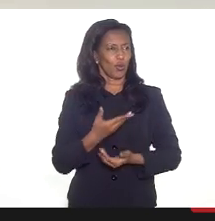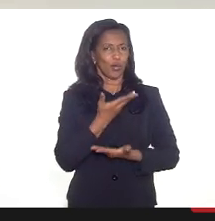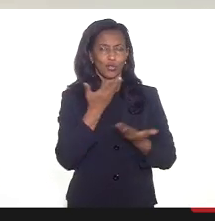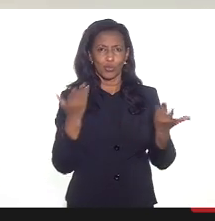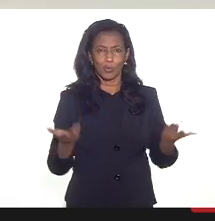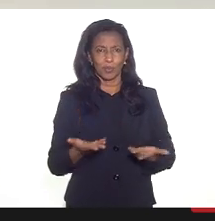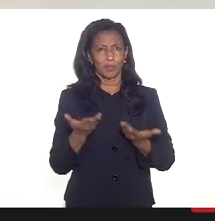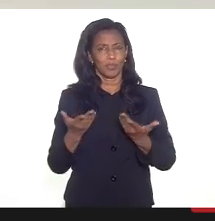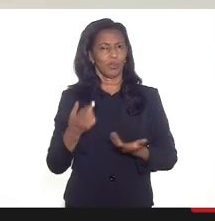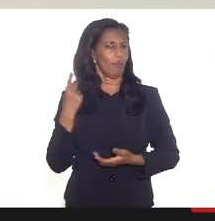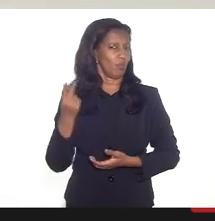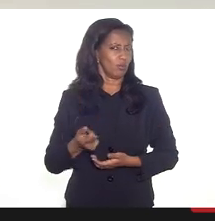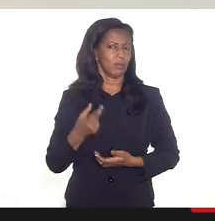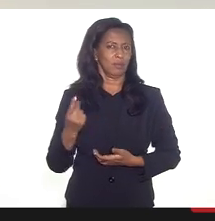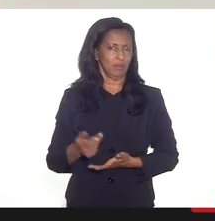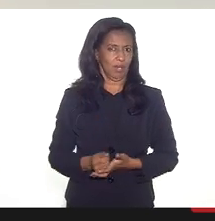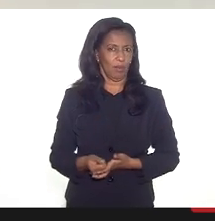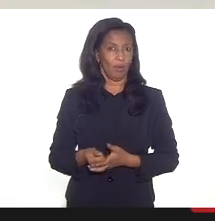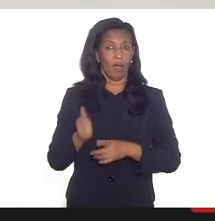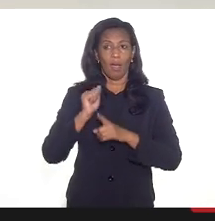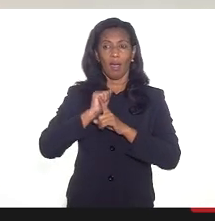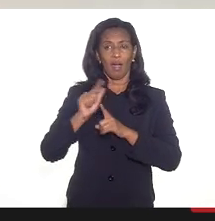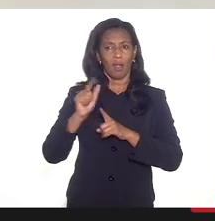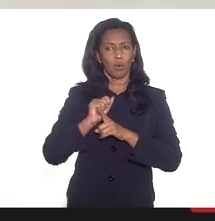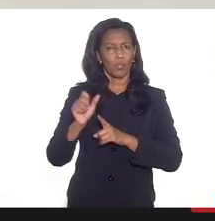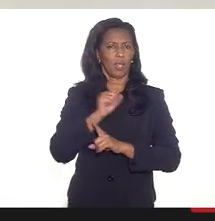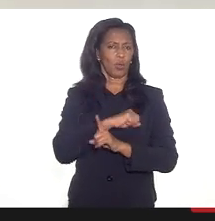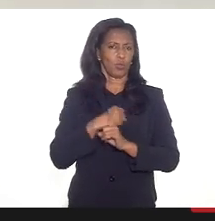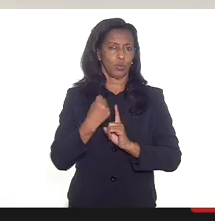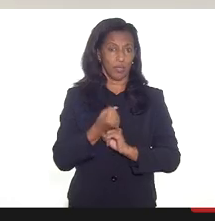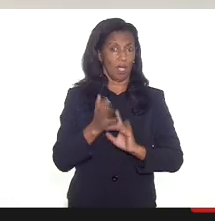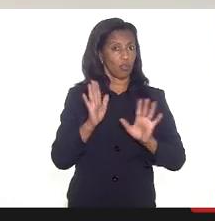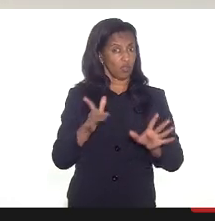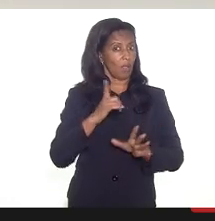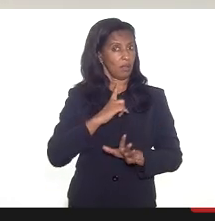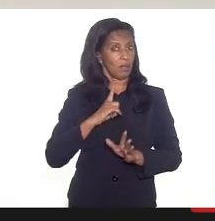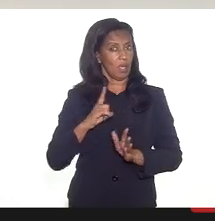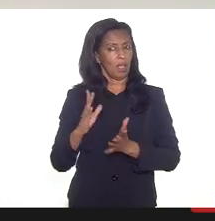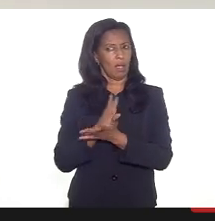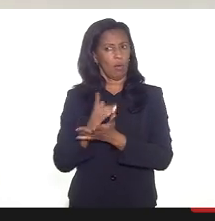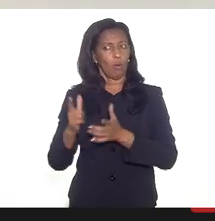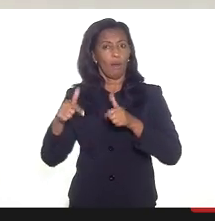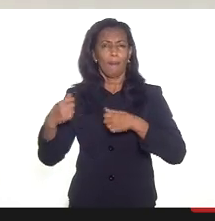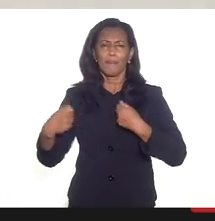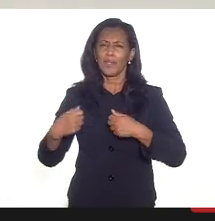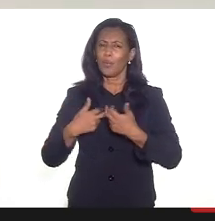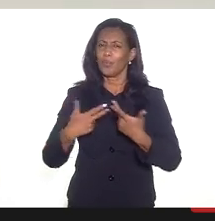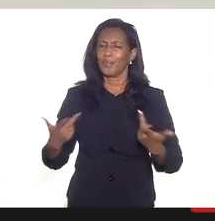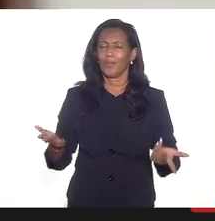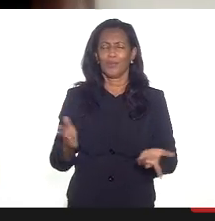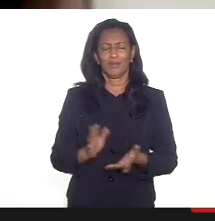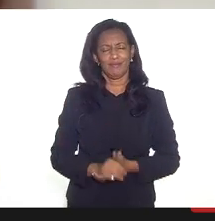muito tempo. Aluguel social também, como já existe em alguns locais. A gente precisa de muita coisa, sabe?